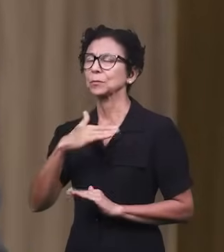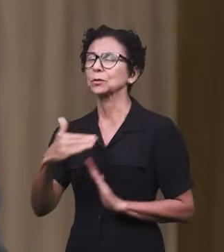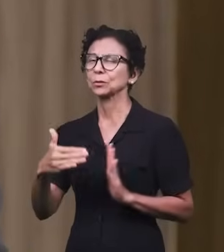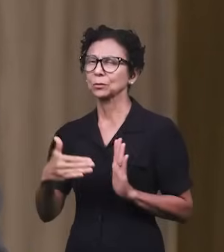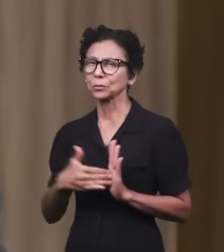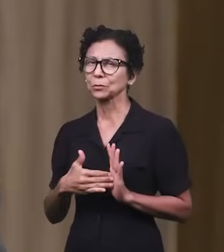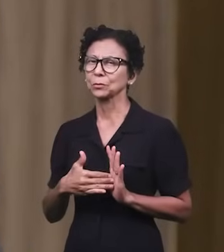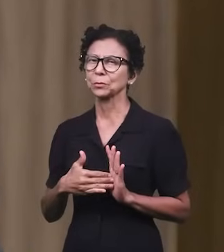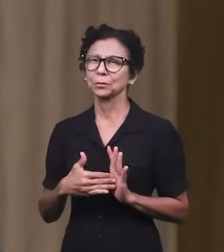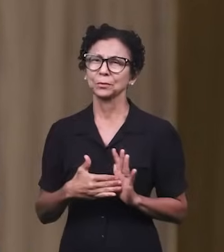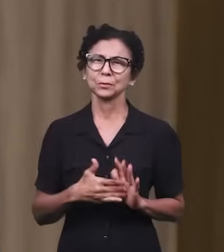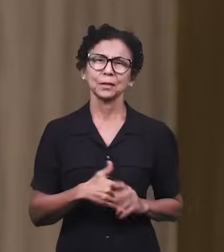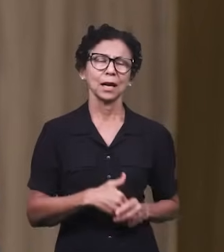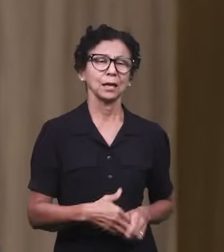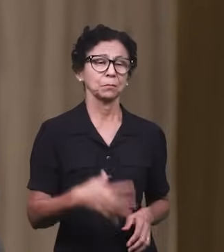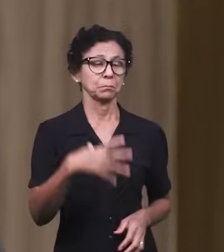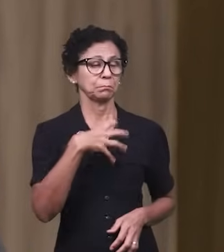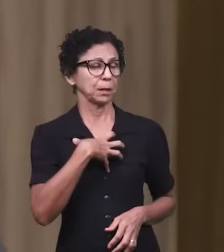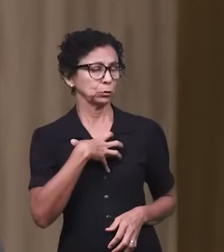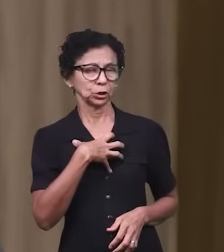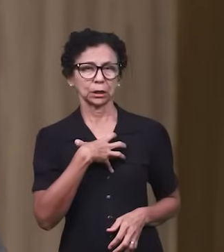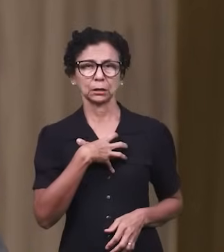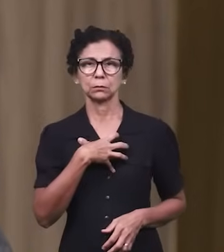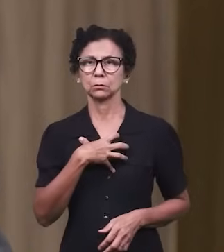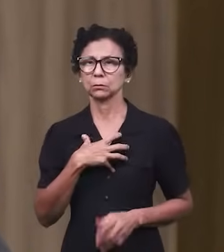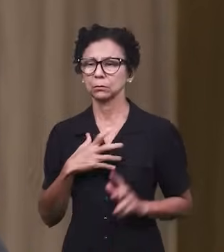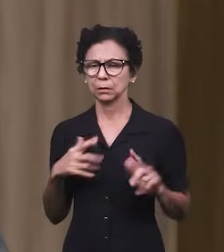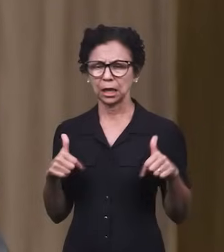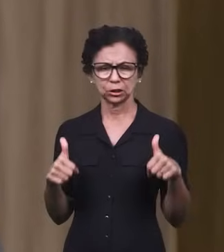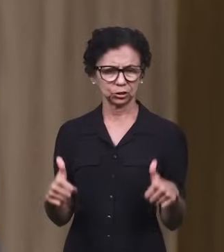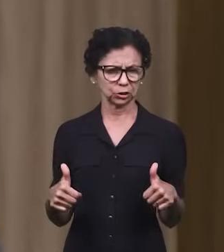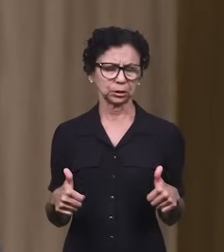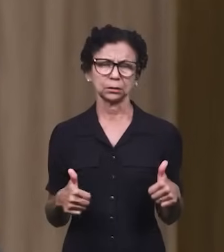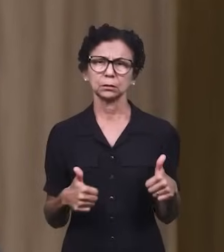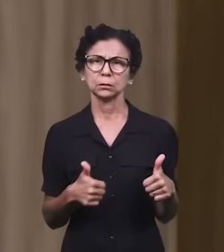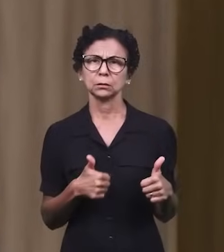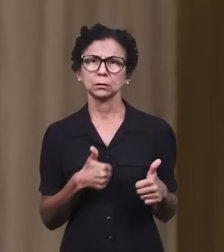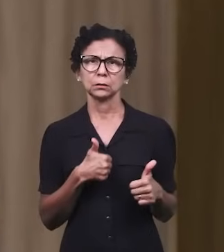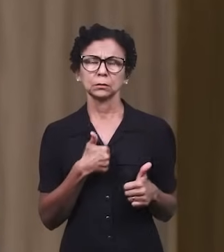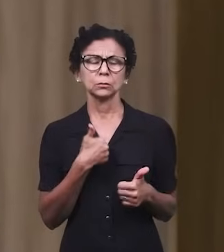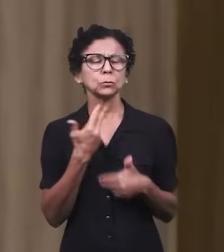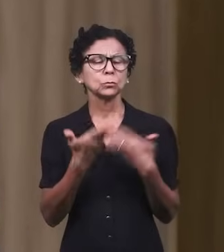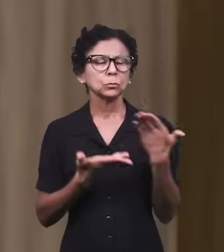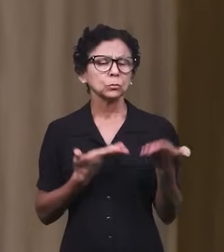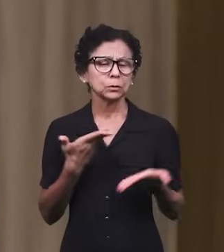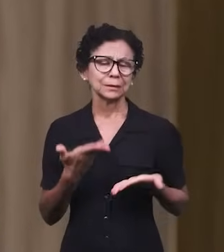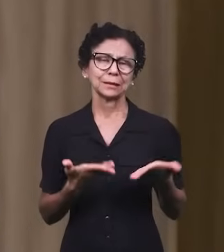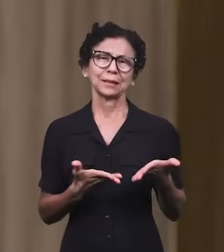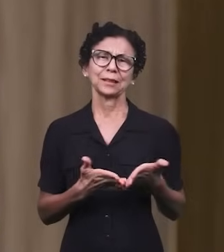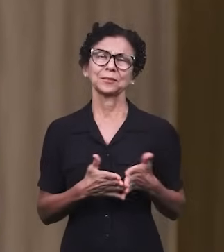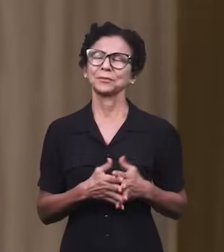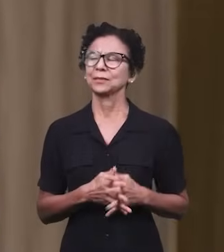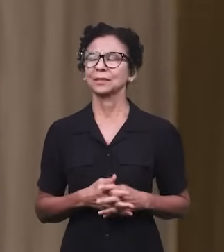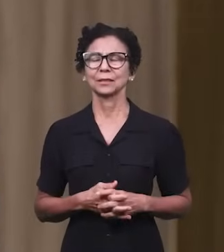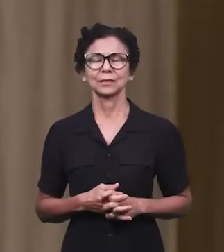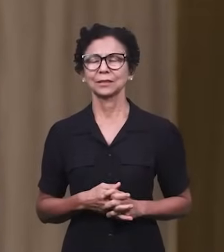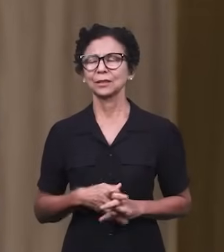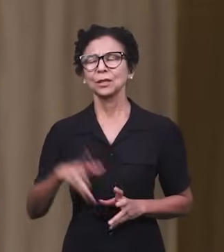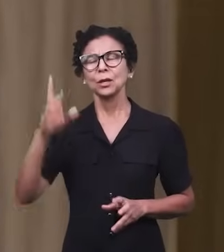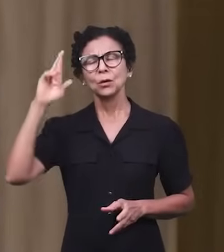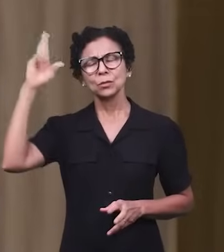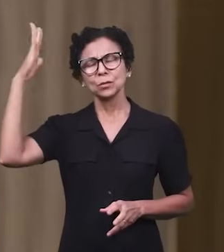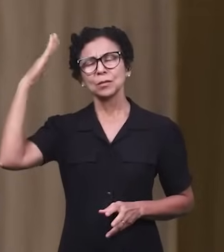gente fizer vai ser melhor. Mas esse ensino que Ana nos deixa aqui é ninguém melhor do